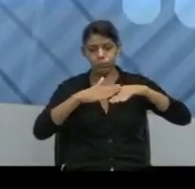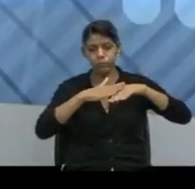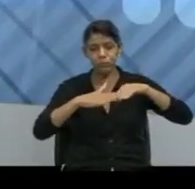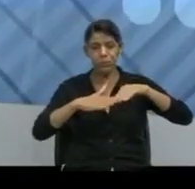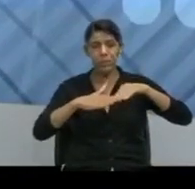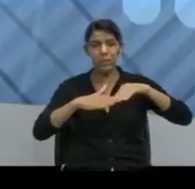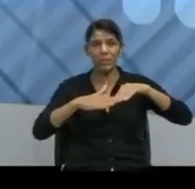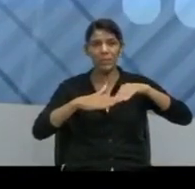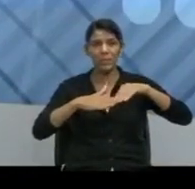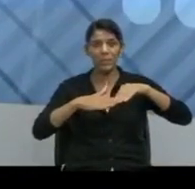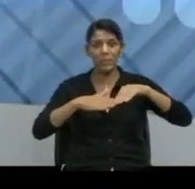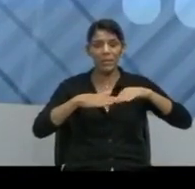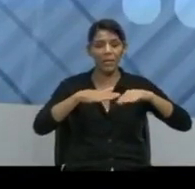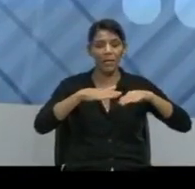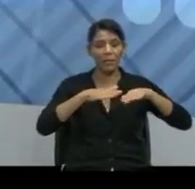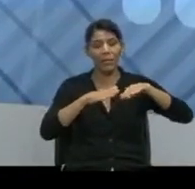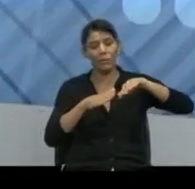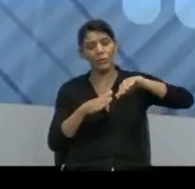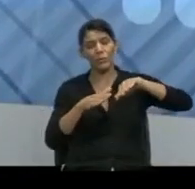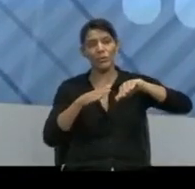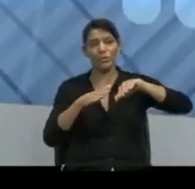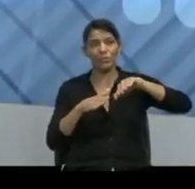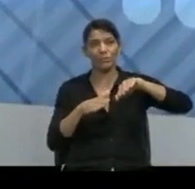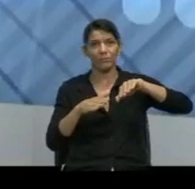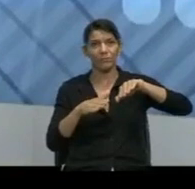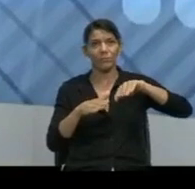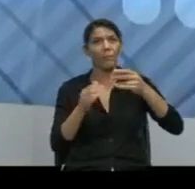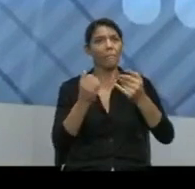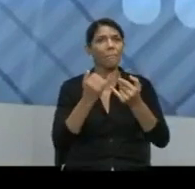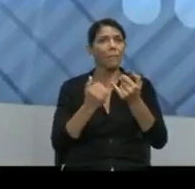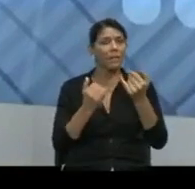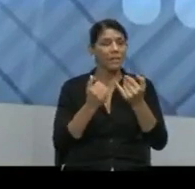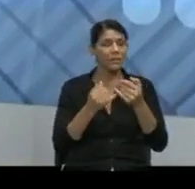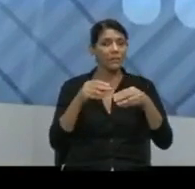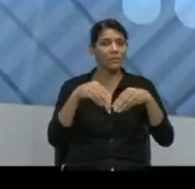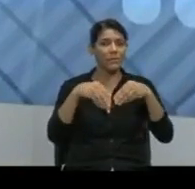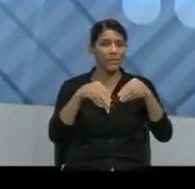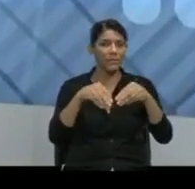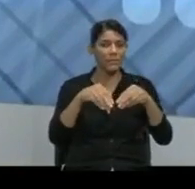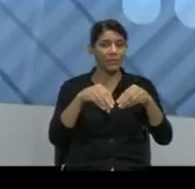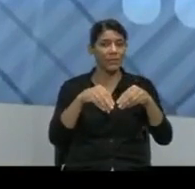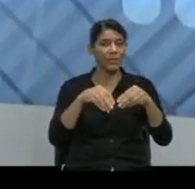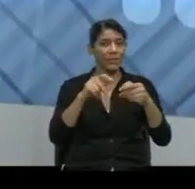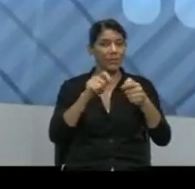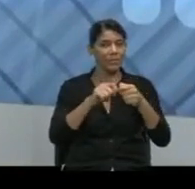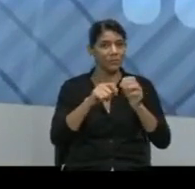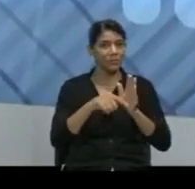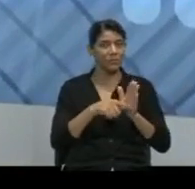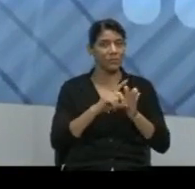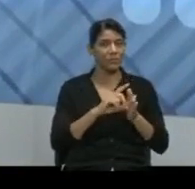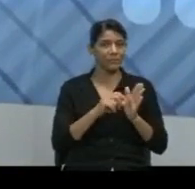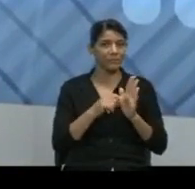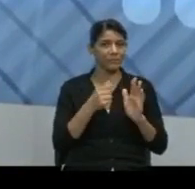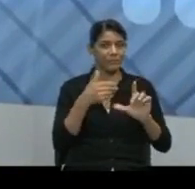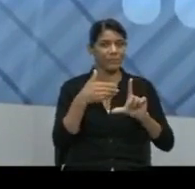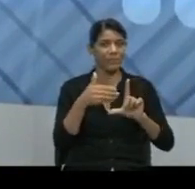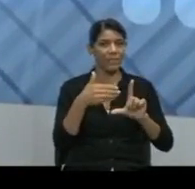ele tinha uma queda para cá. Bem similar com aquele terreno, ou angulação ali daquele terreno da primeira